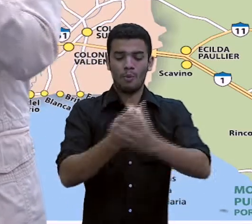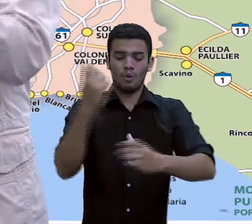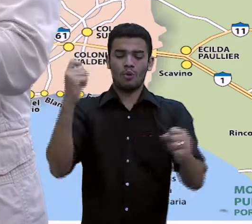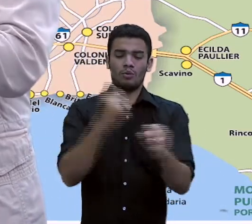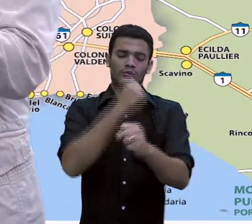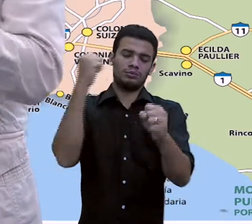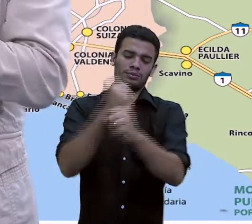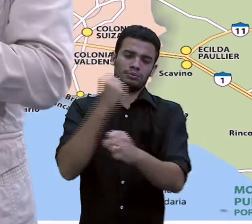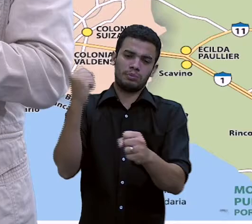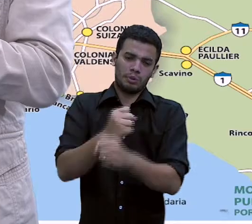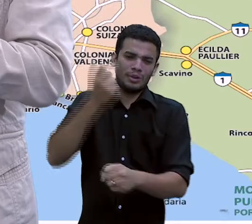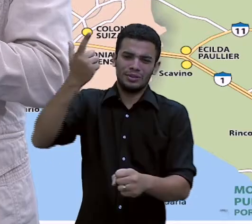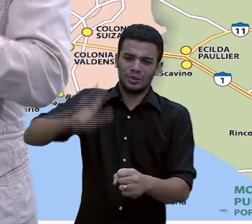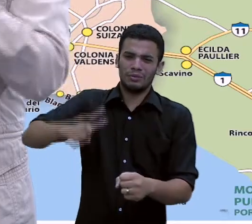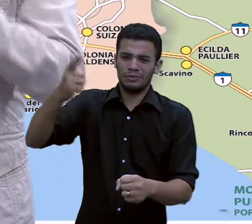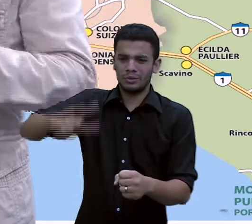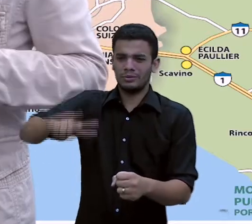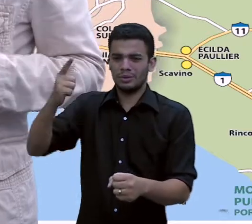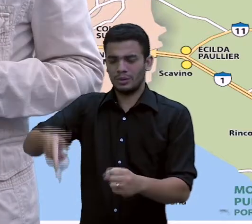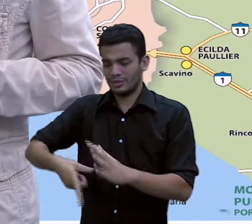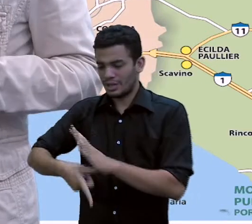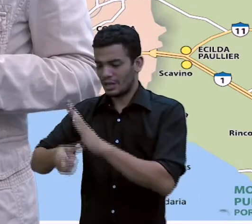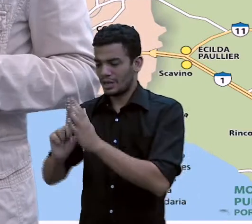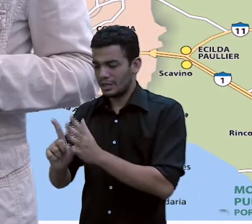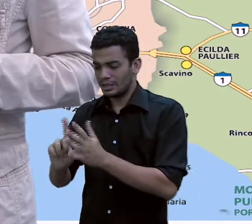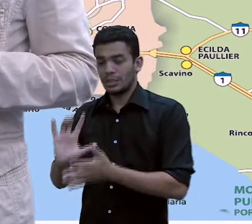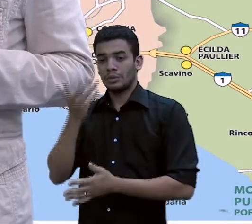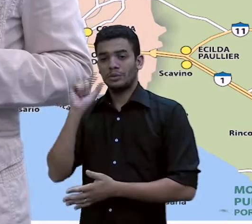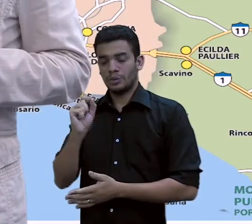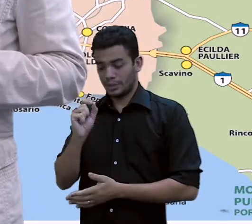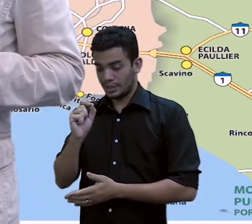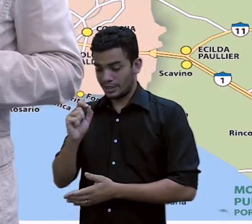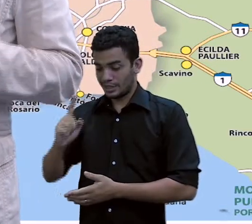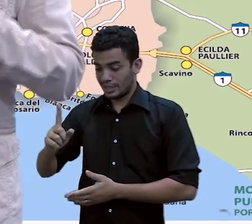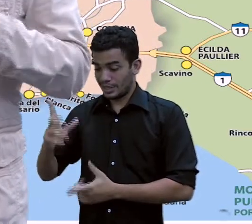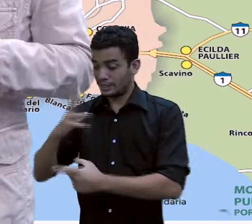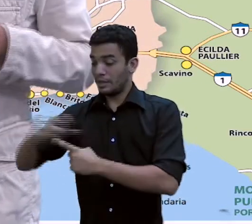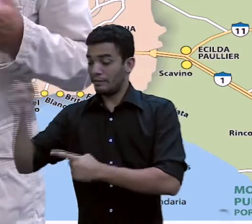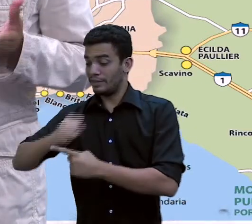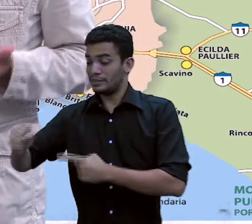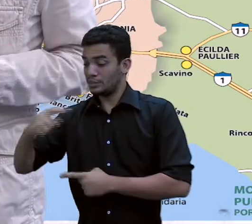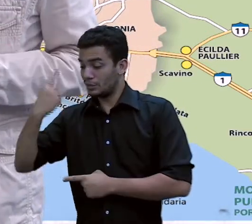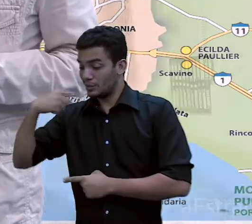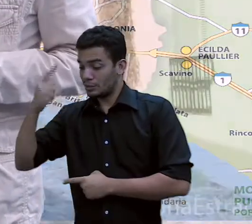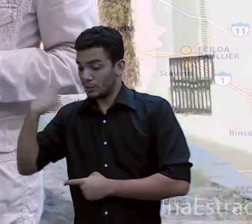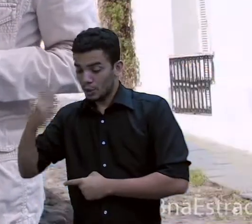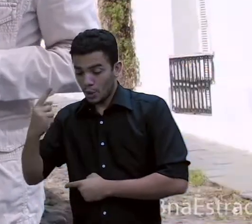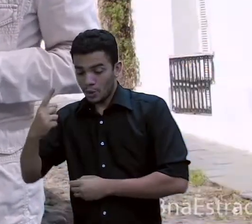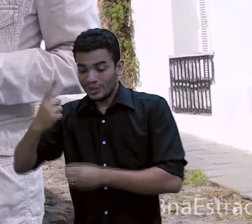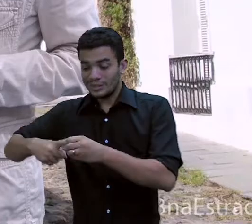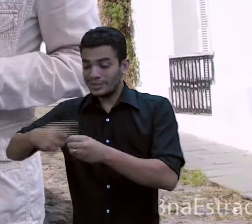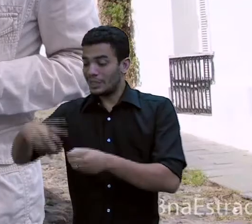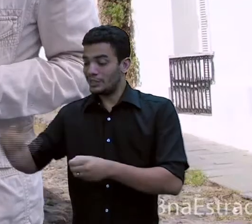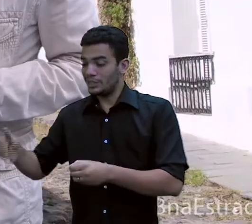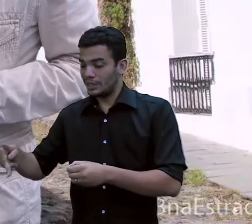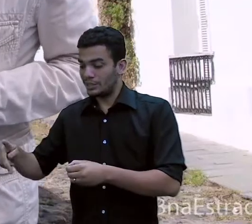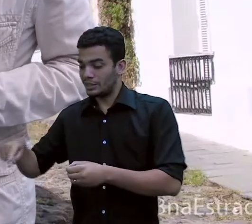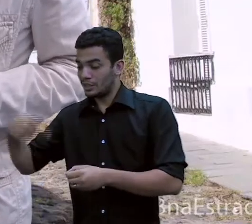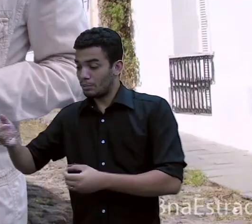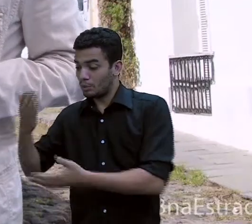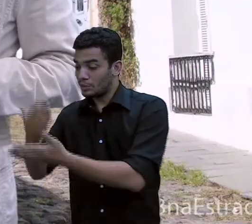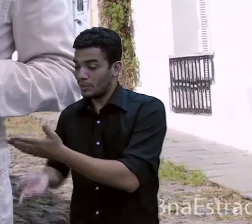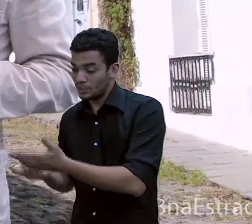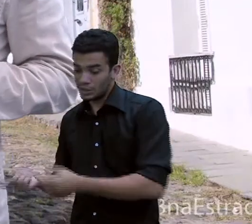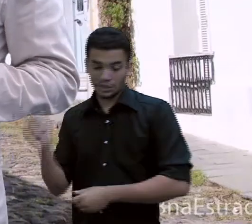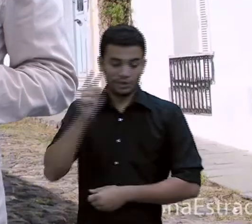pertencia aos espanhóis, ora pertencia aos portugueses. O troca-troca entre portugueses e espanhóis é visível